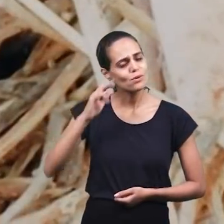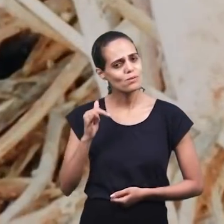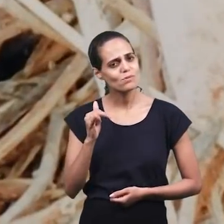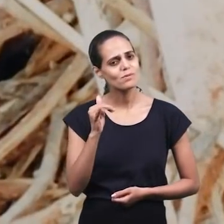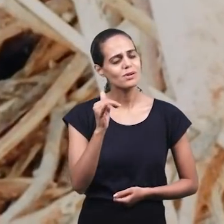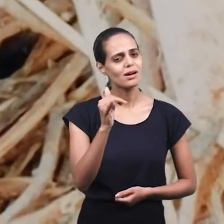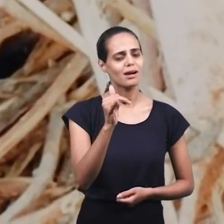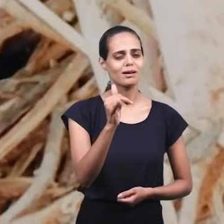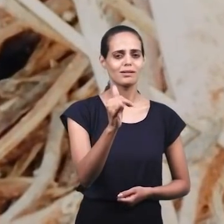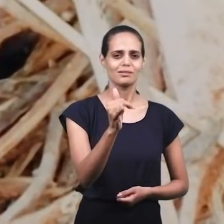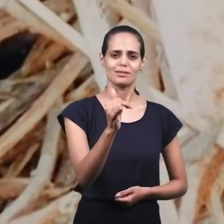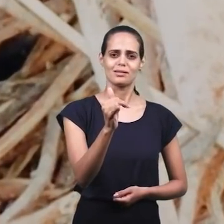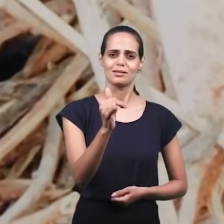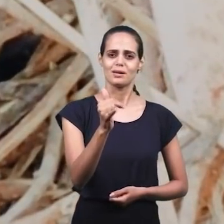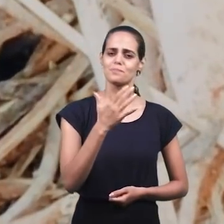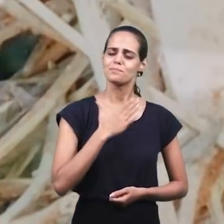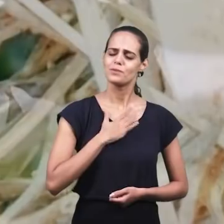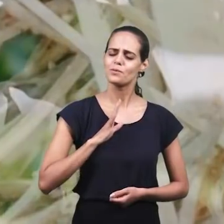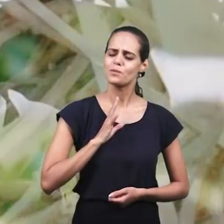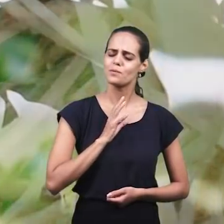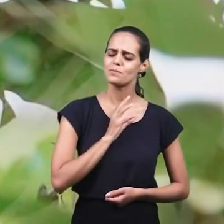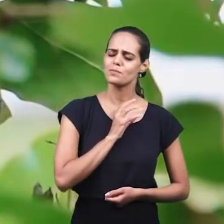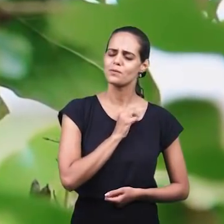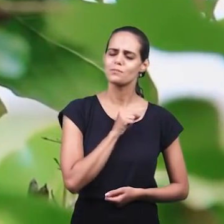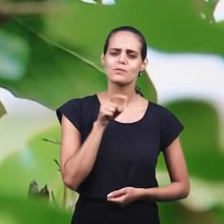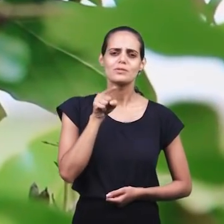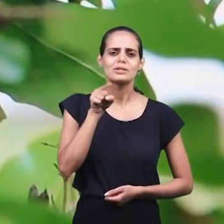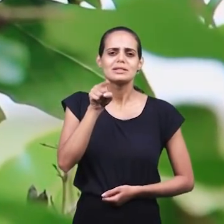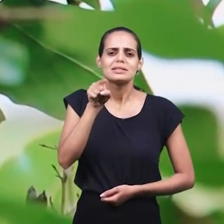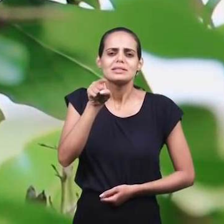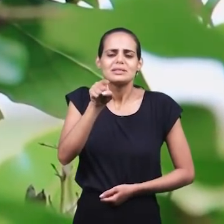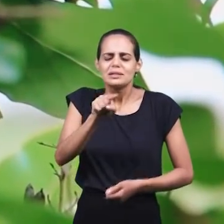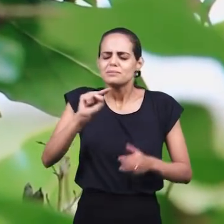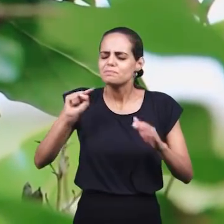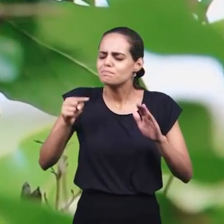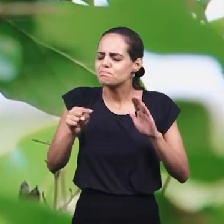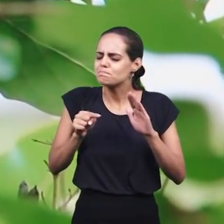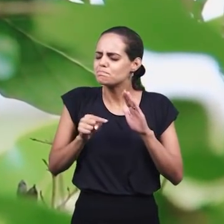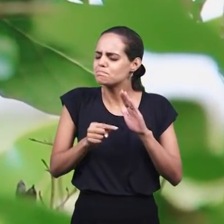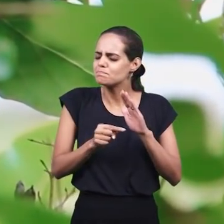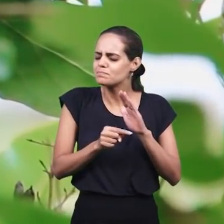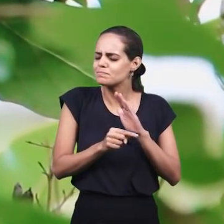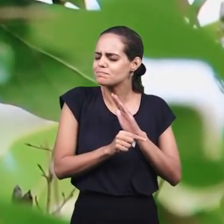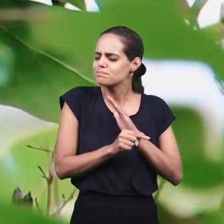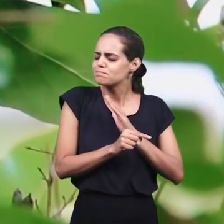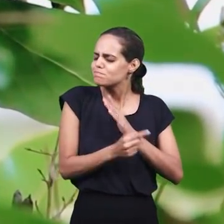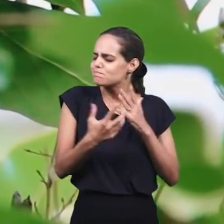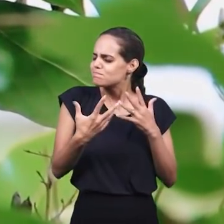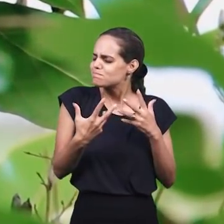O meu amor por ti, ó Filho, é muito grande,